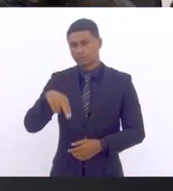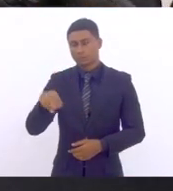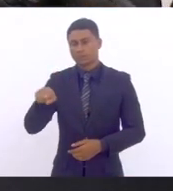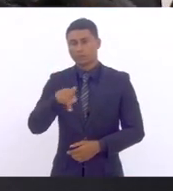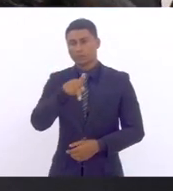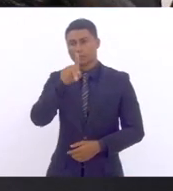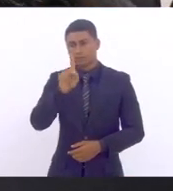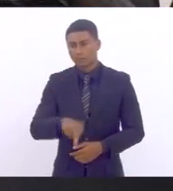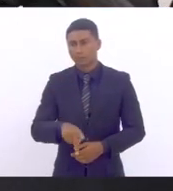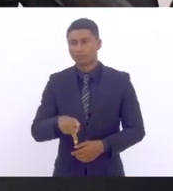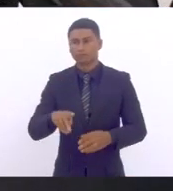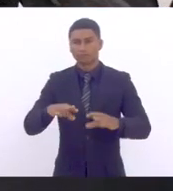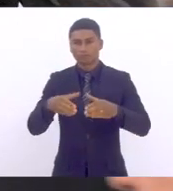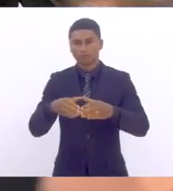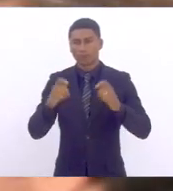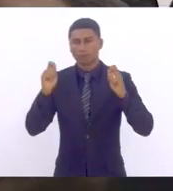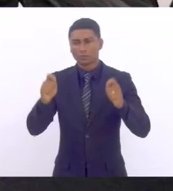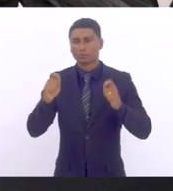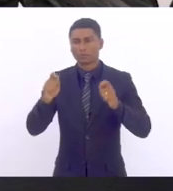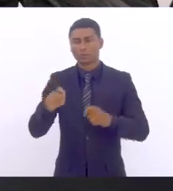Raça Rubro-Negra.